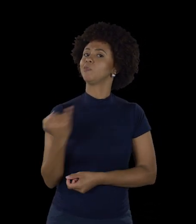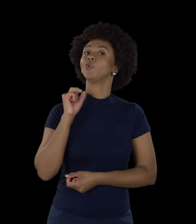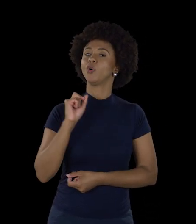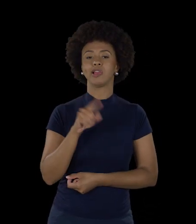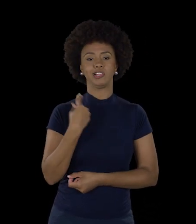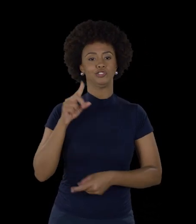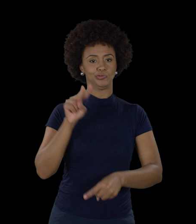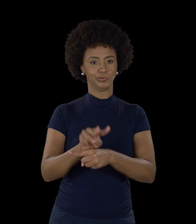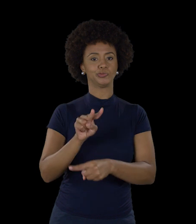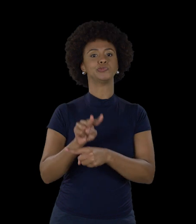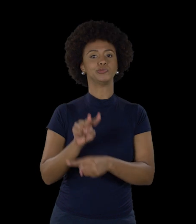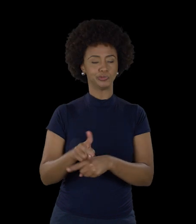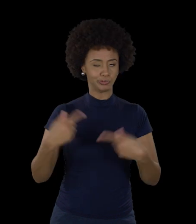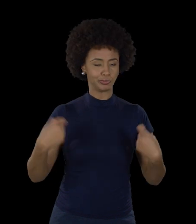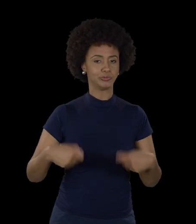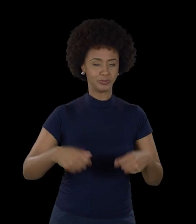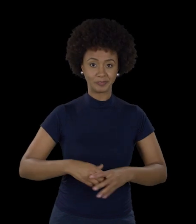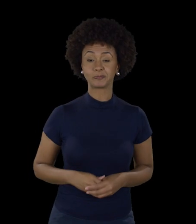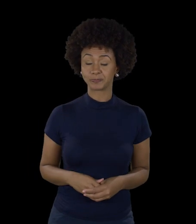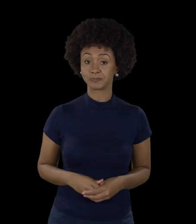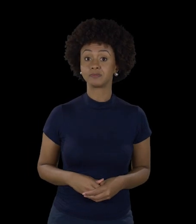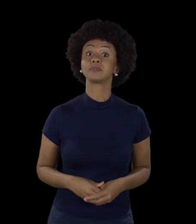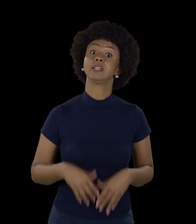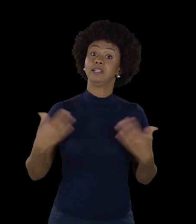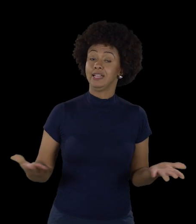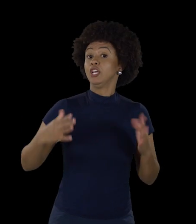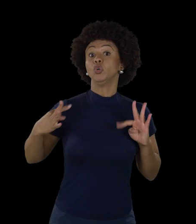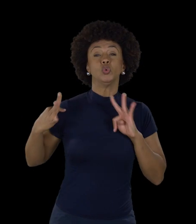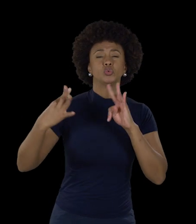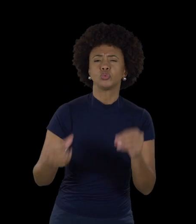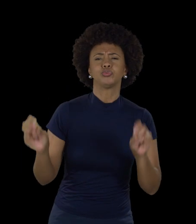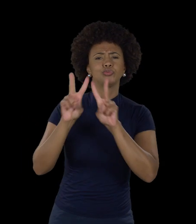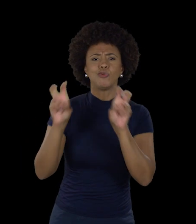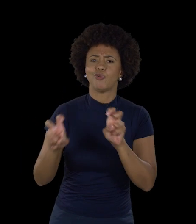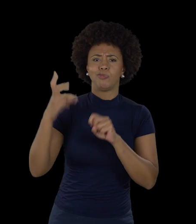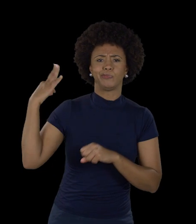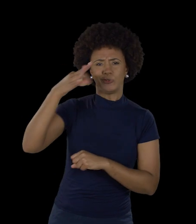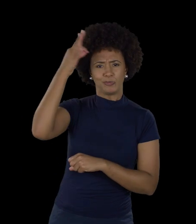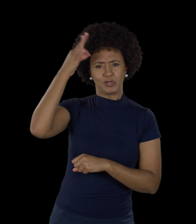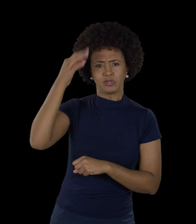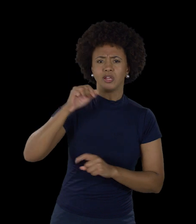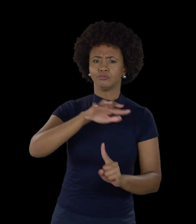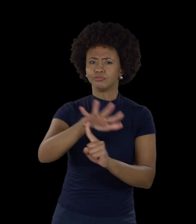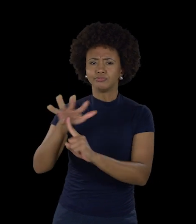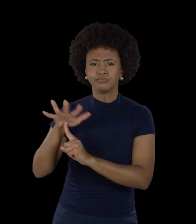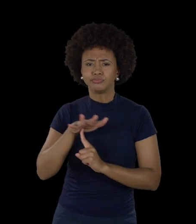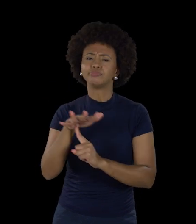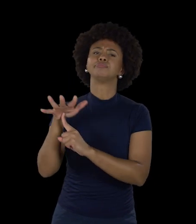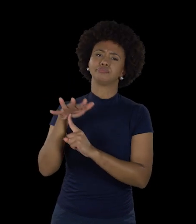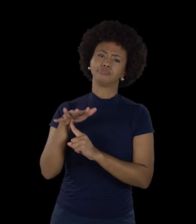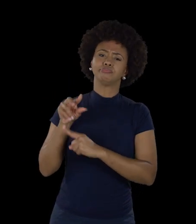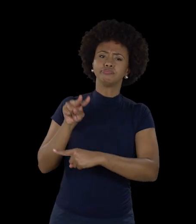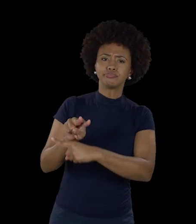uma importante mensagem. Temos que preservar. Todo esse conhecimento e conteúdo relativo ao Espírito Santo e